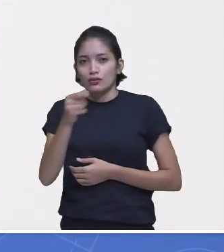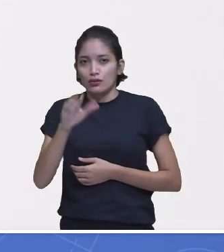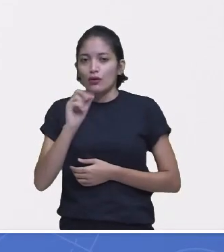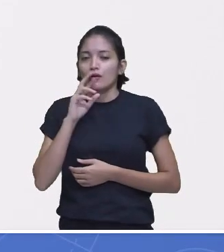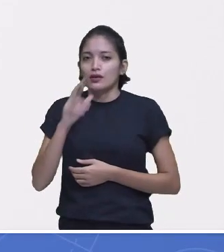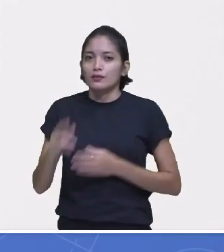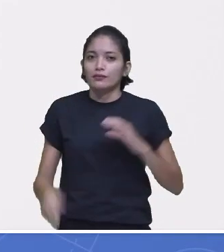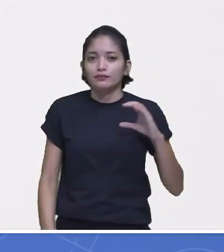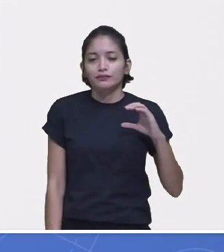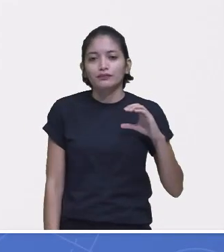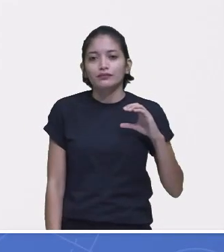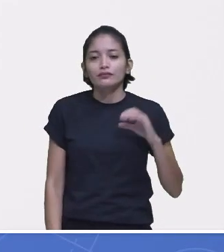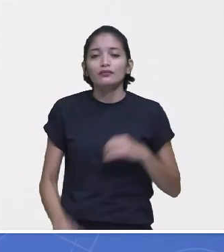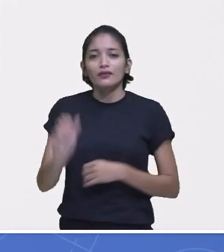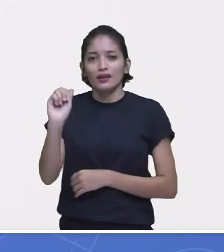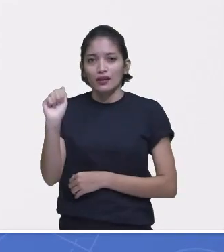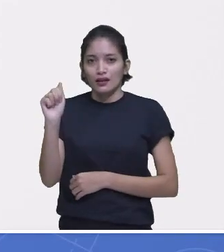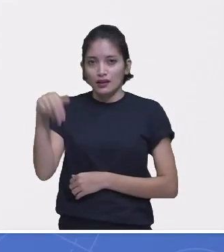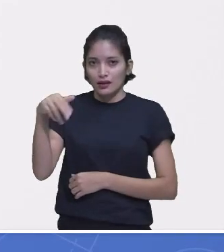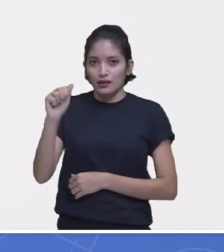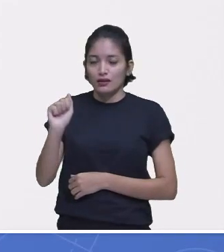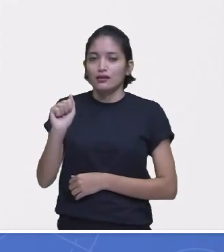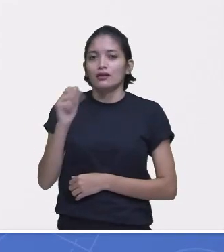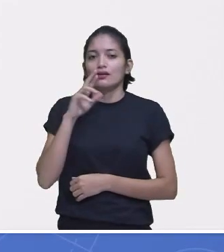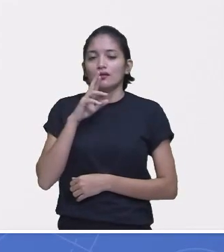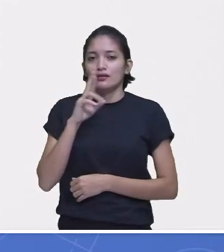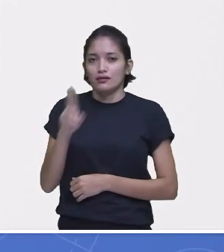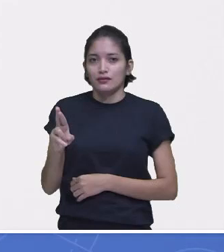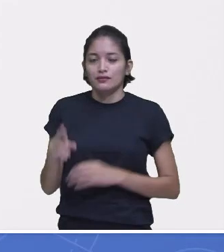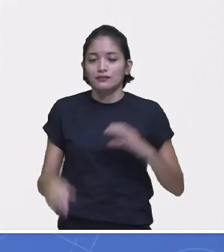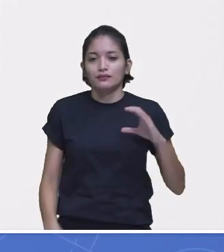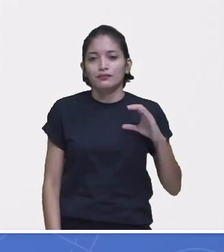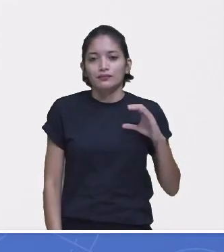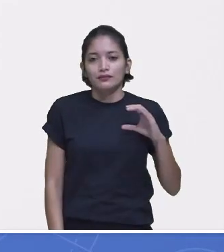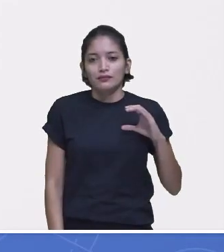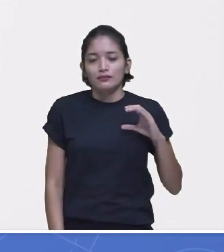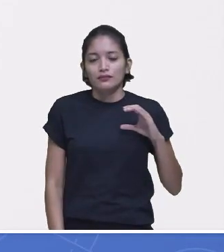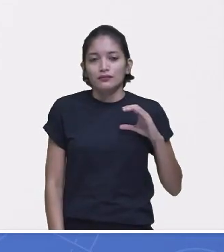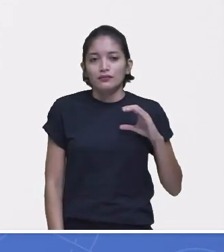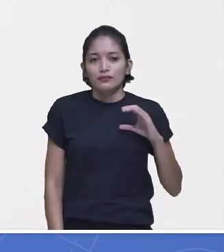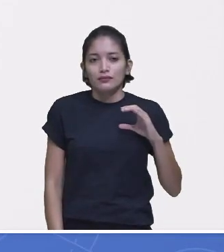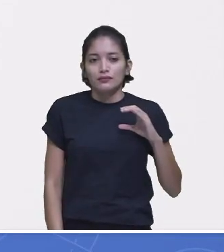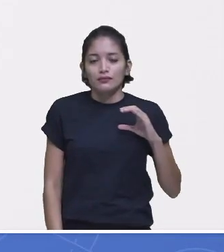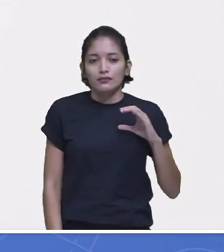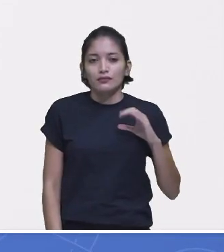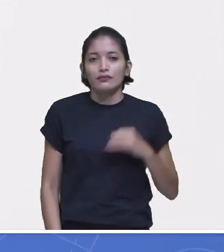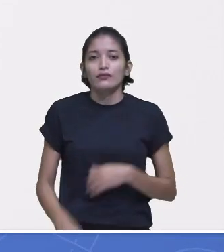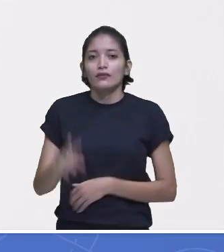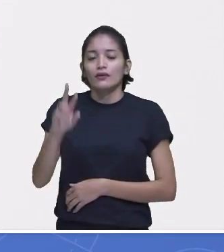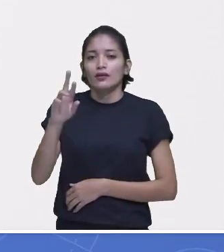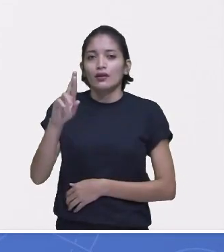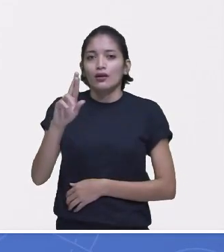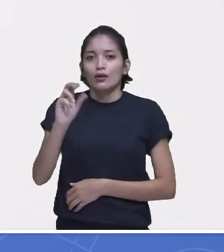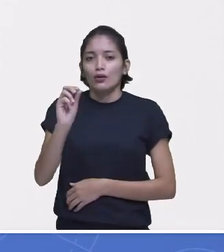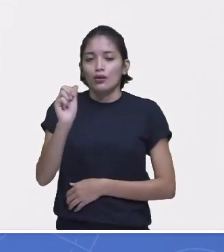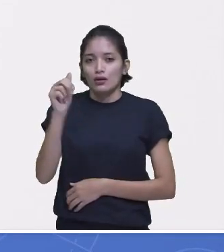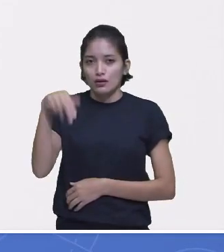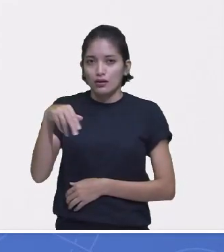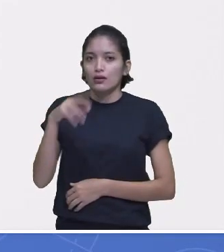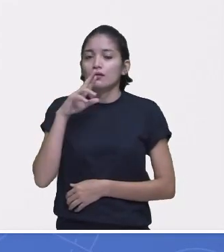Ana Teresa, letra C. Juan Carlos.